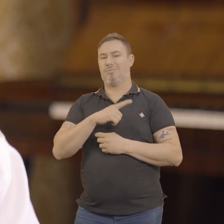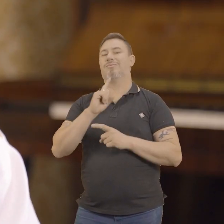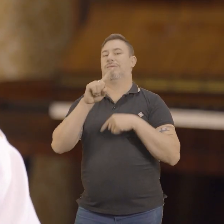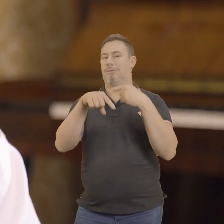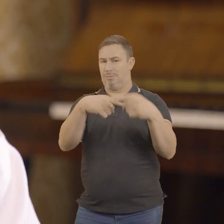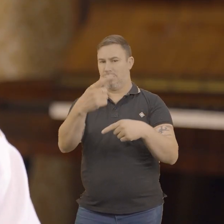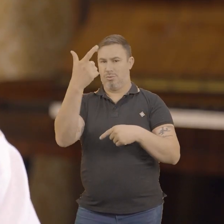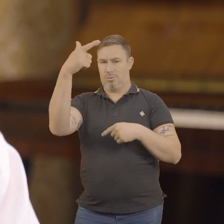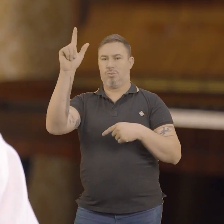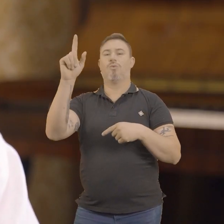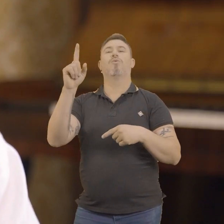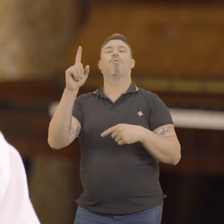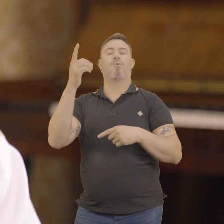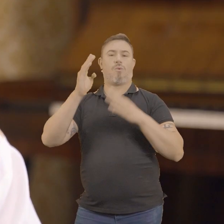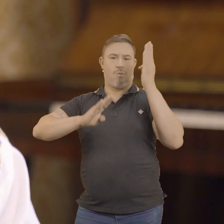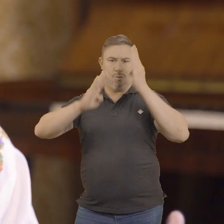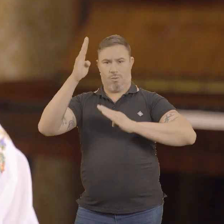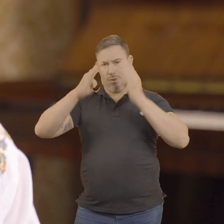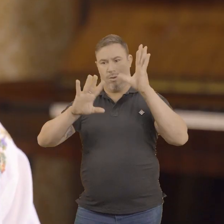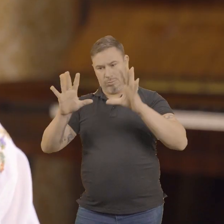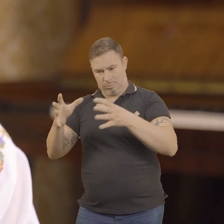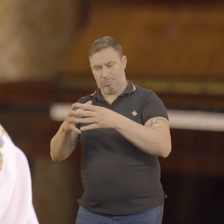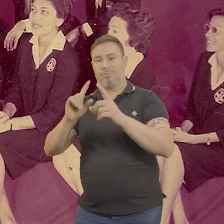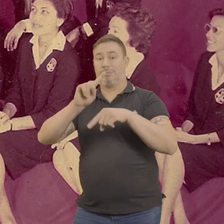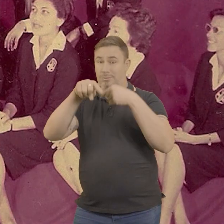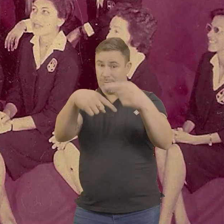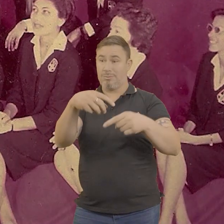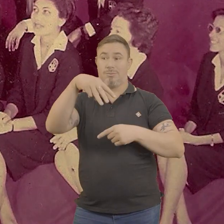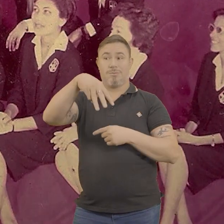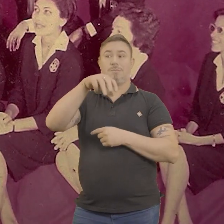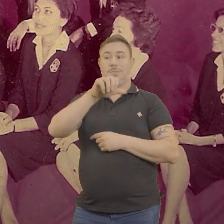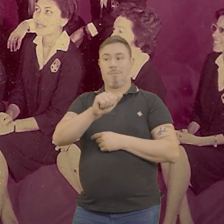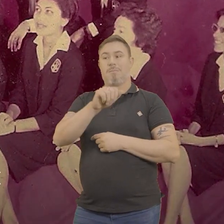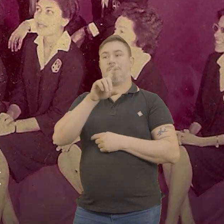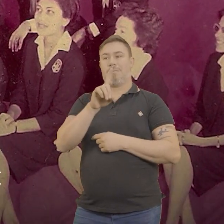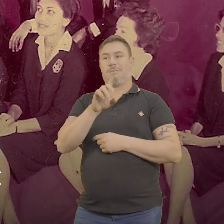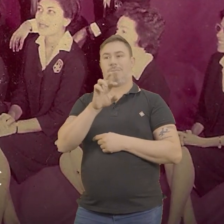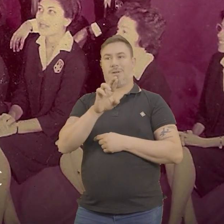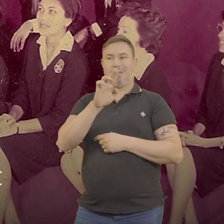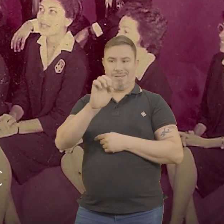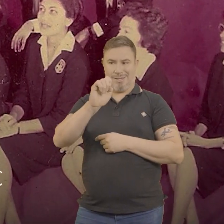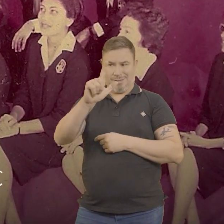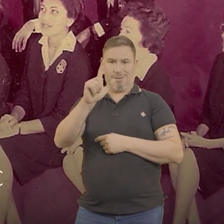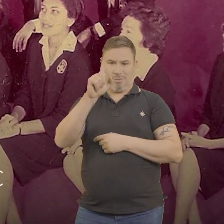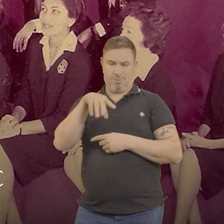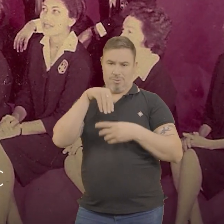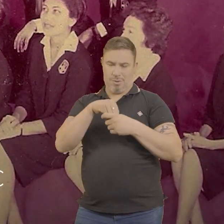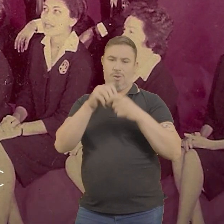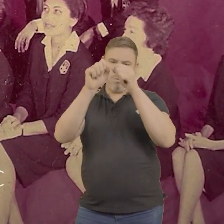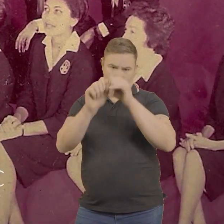para o coral de câmara, e depois do coral de câmara você passava para o madrigal. O madrigal, que foi criado